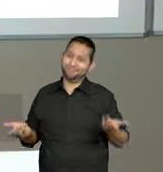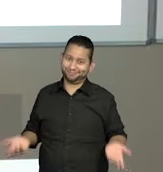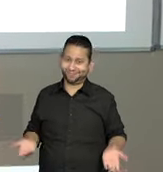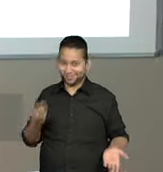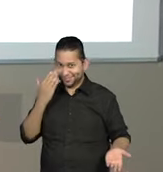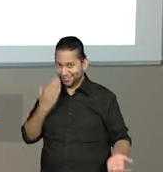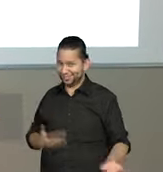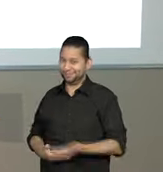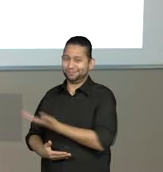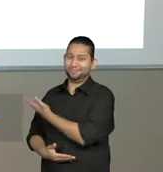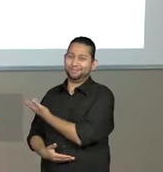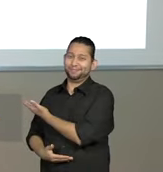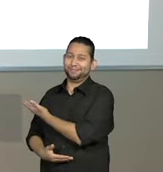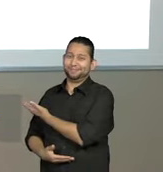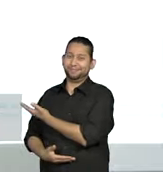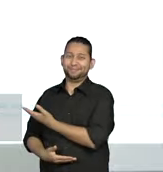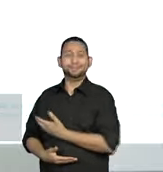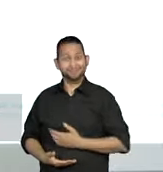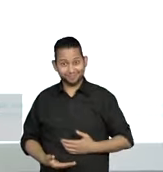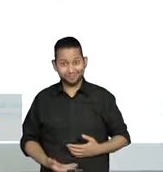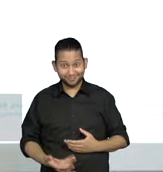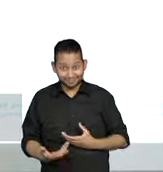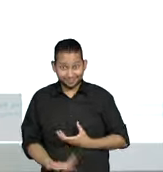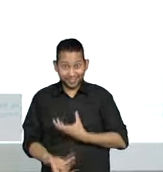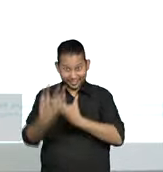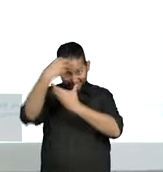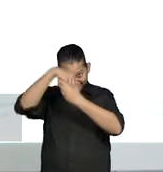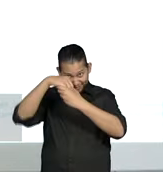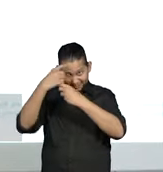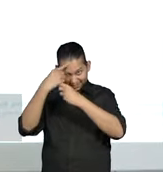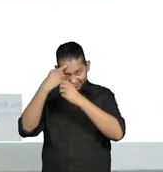está aqui, que é o